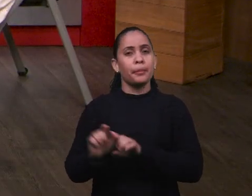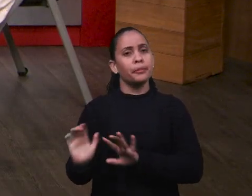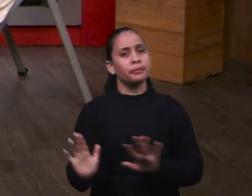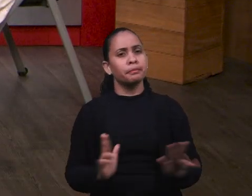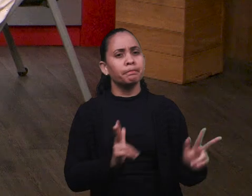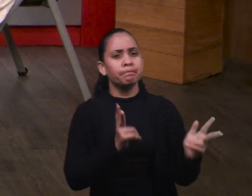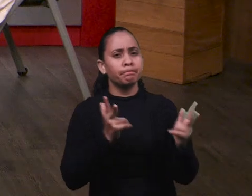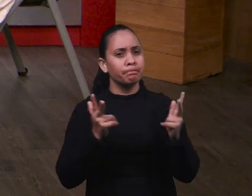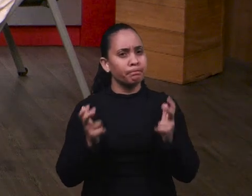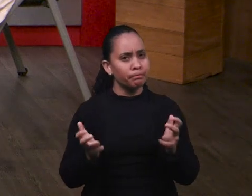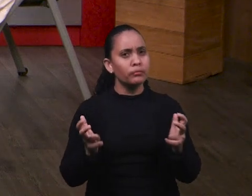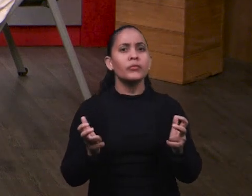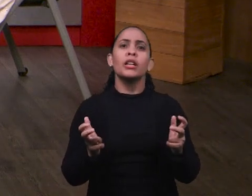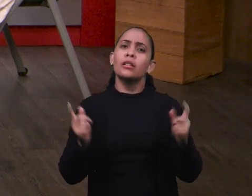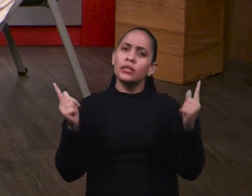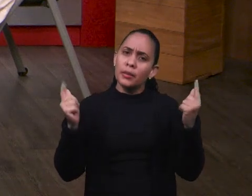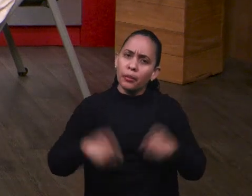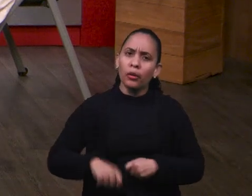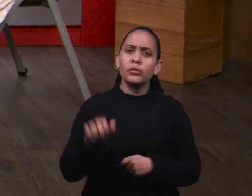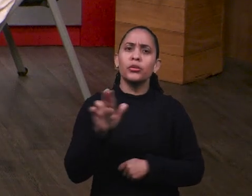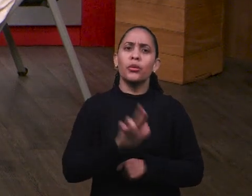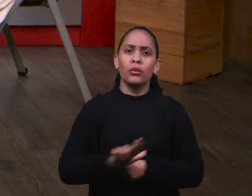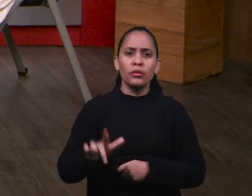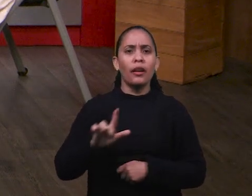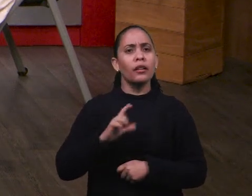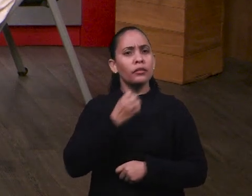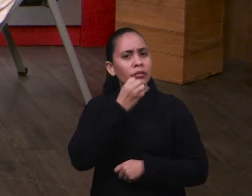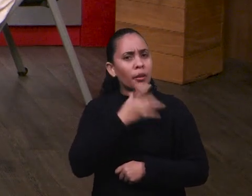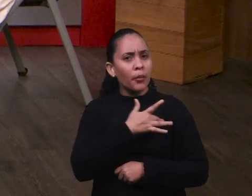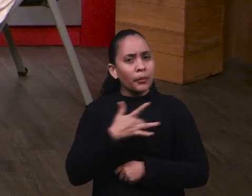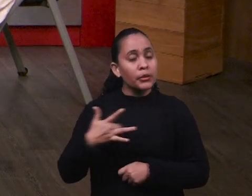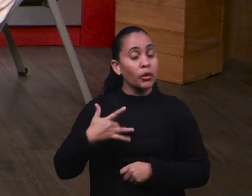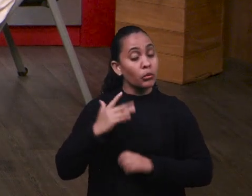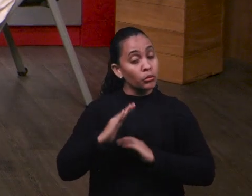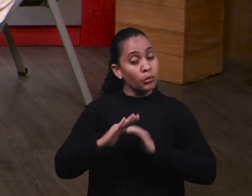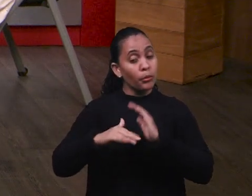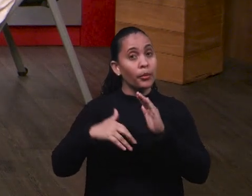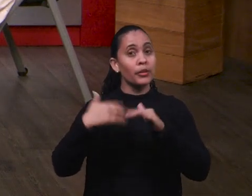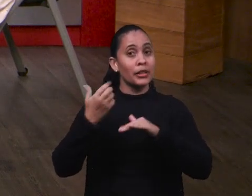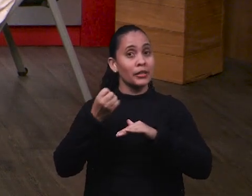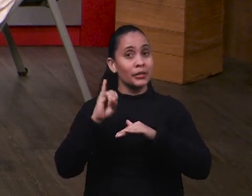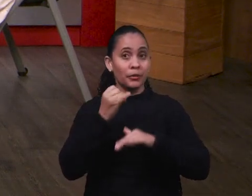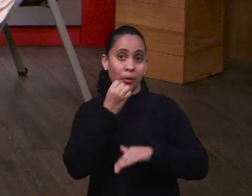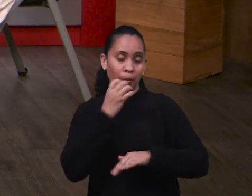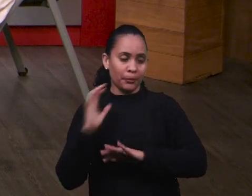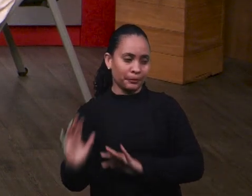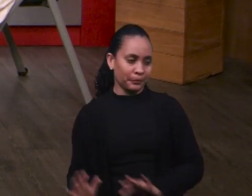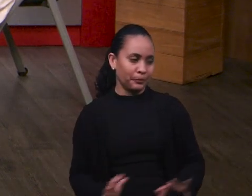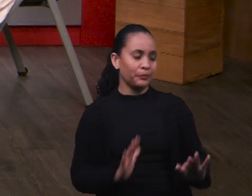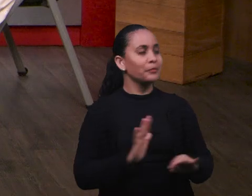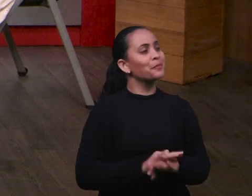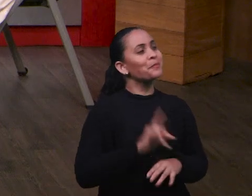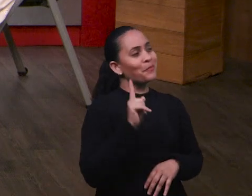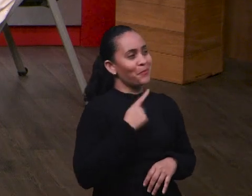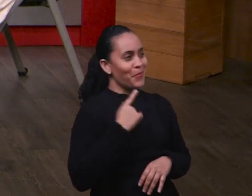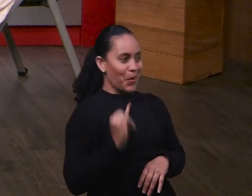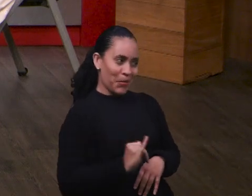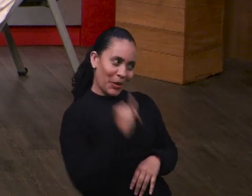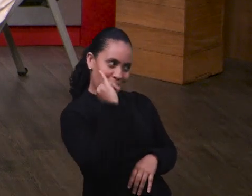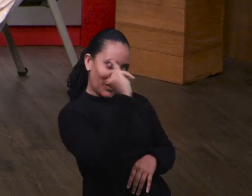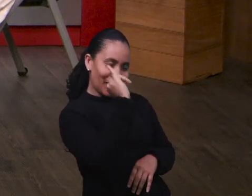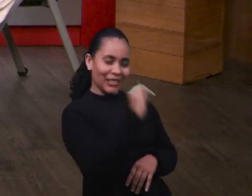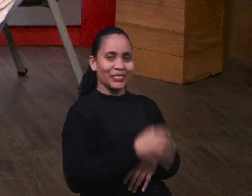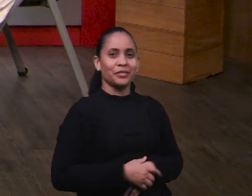benefícios. Mas desde que bem conduzido. Seja bem conduzido o processo. Isso é muito